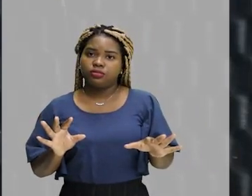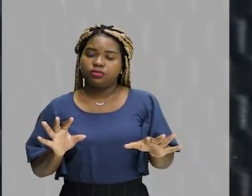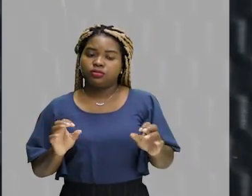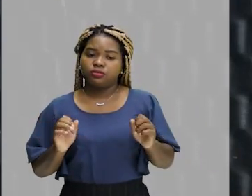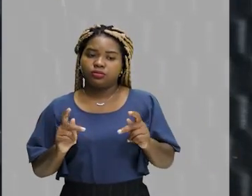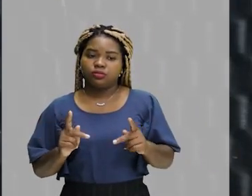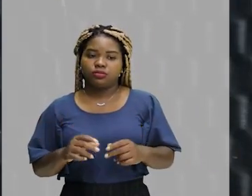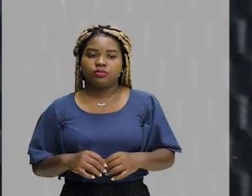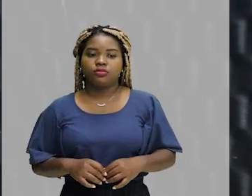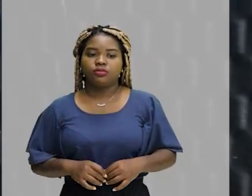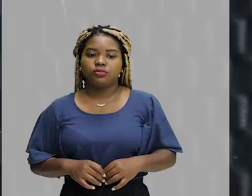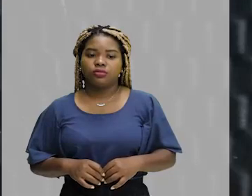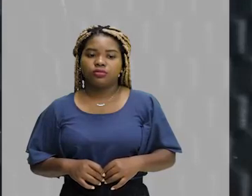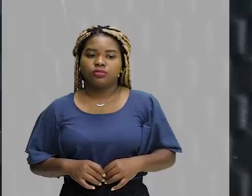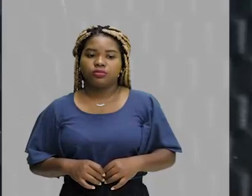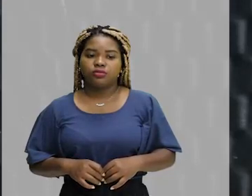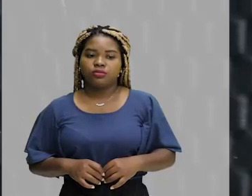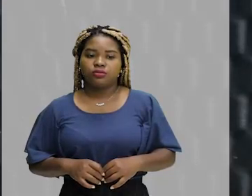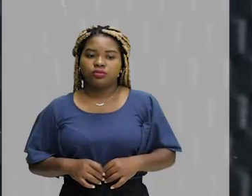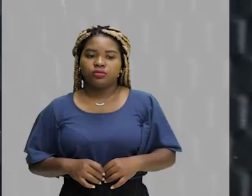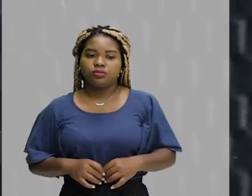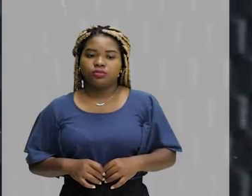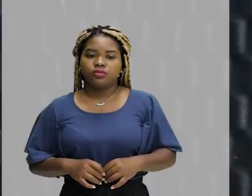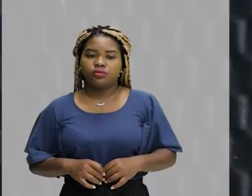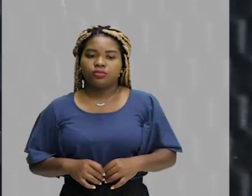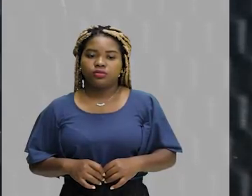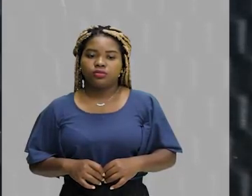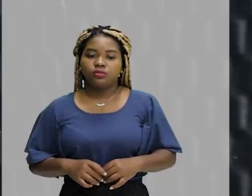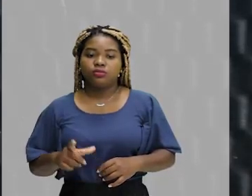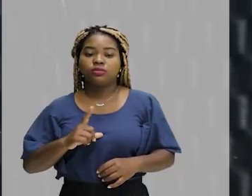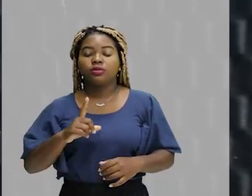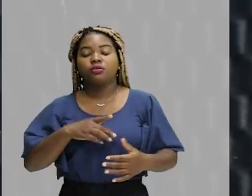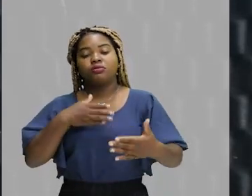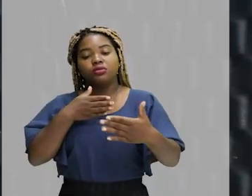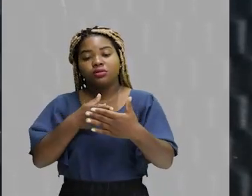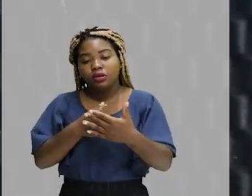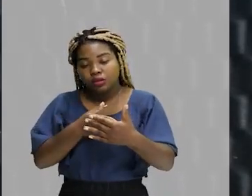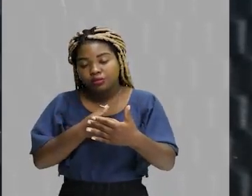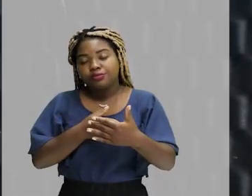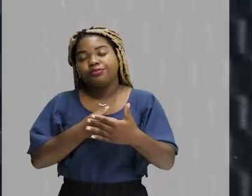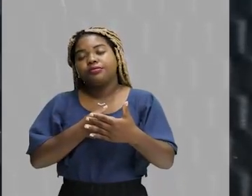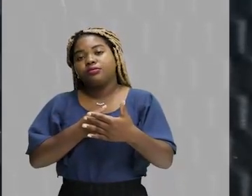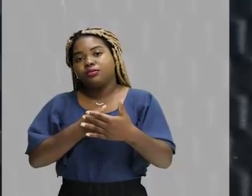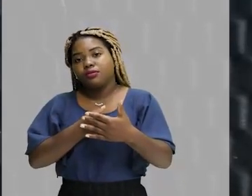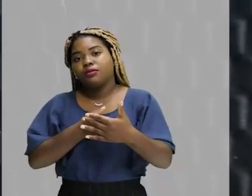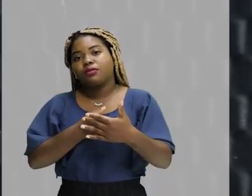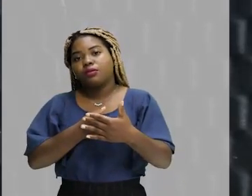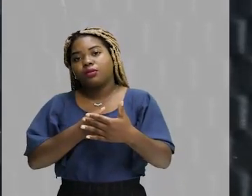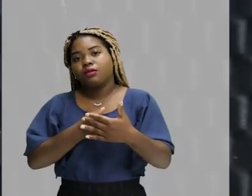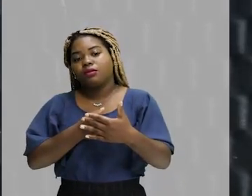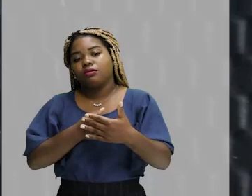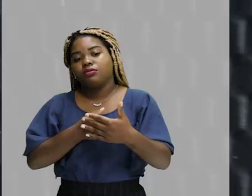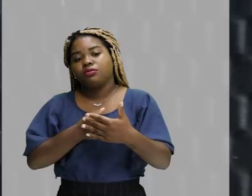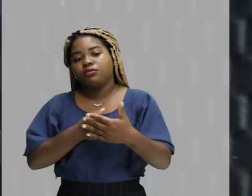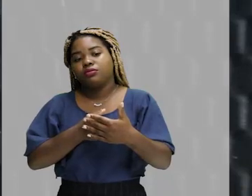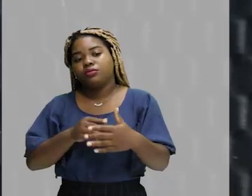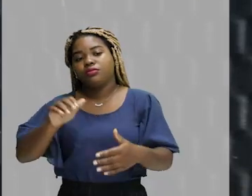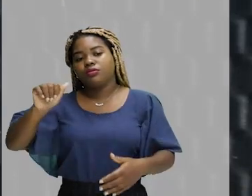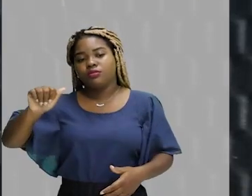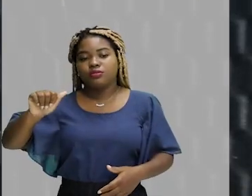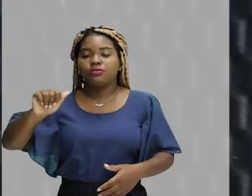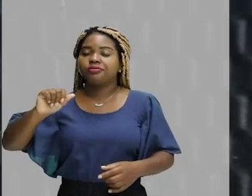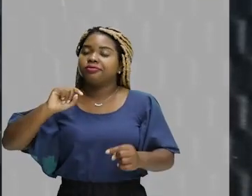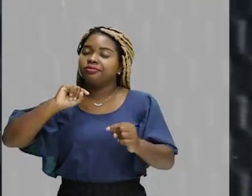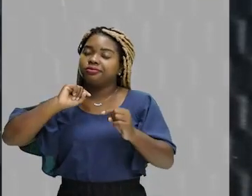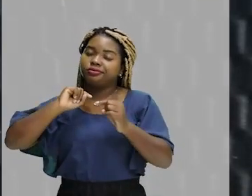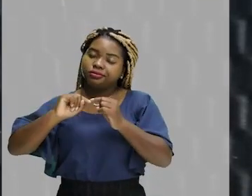imprescindível. Nós temos também alguns limitadores, condicionadores que estão dentro do próprio processo. Então a letra A ela